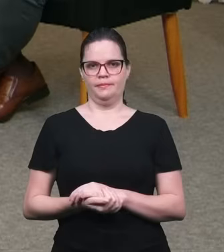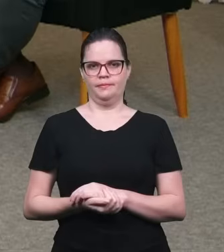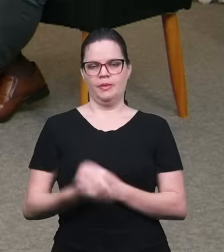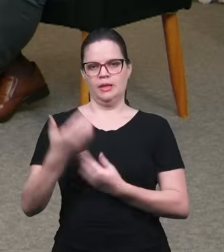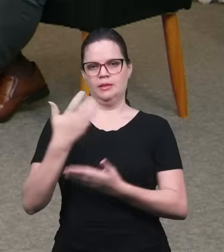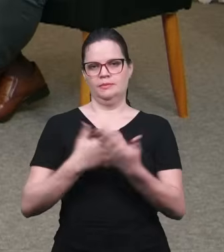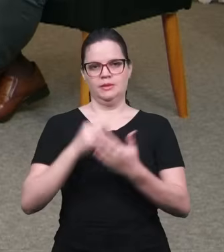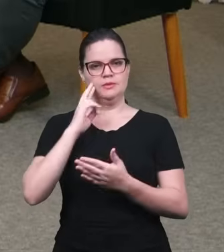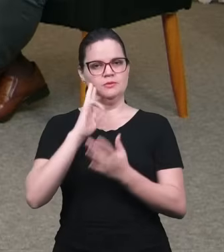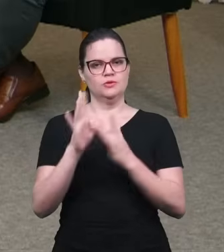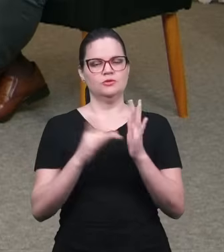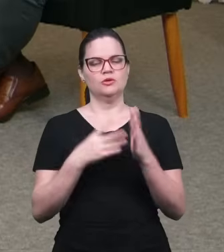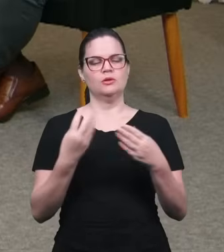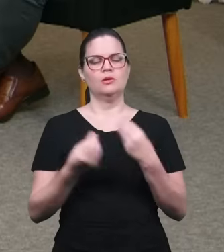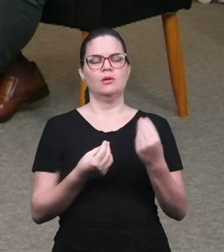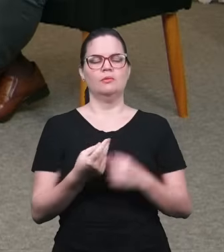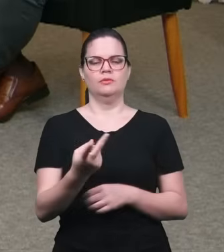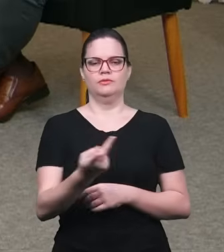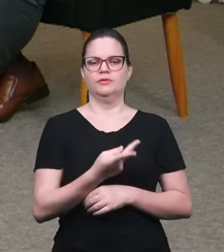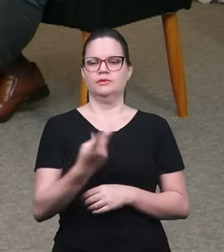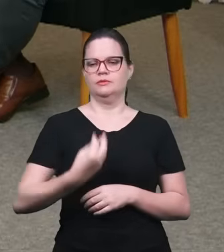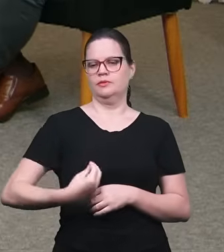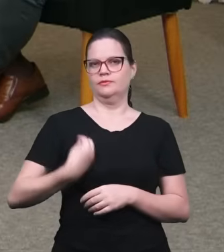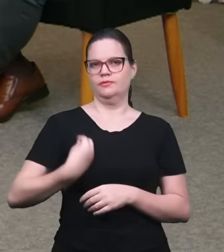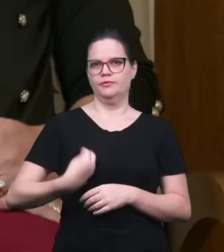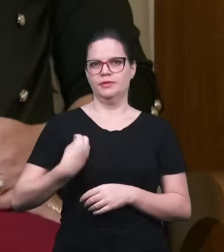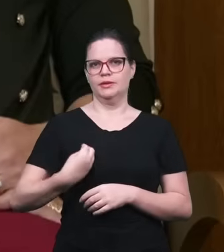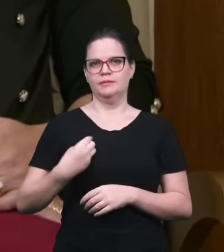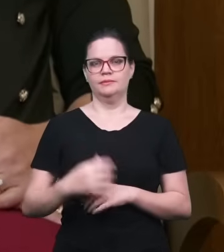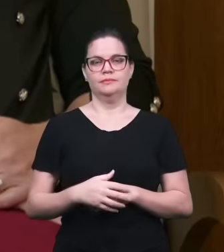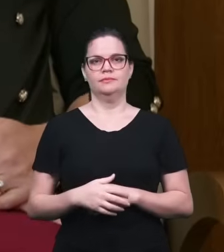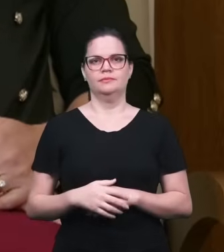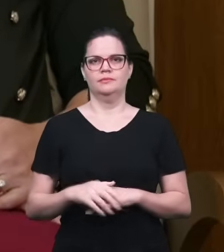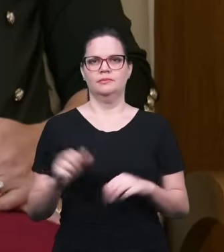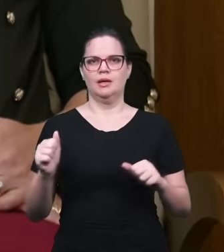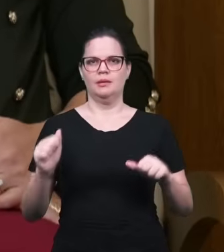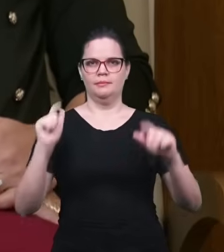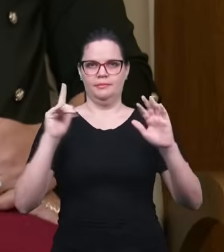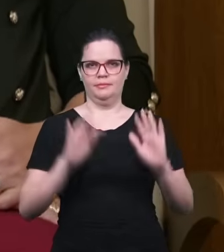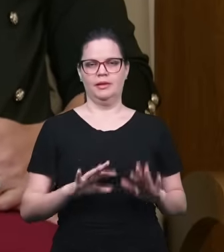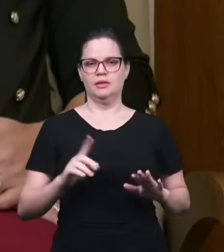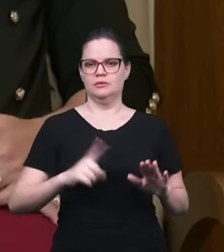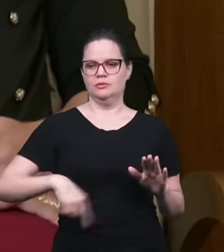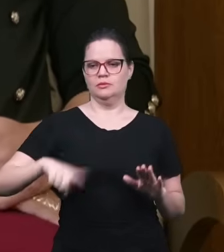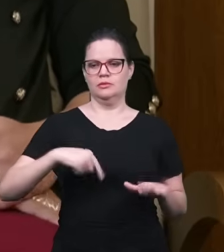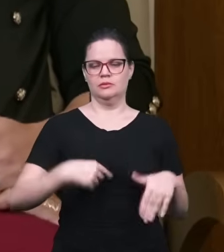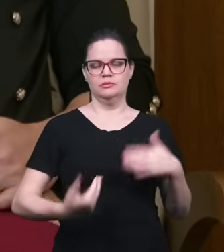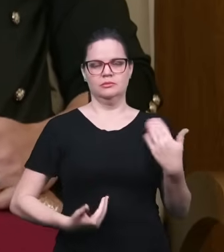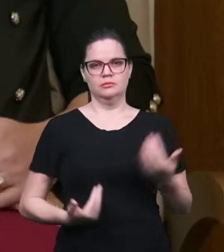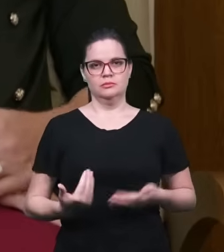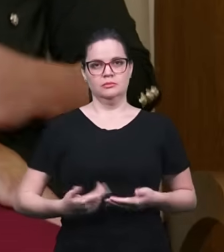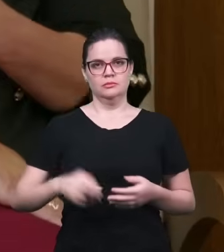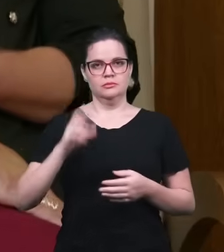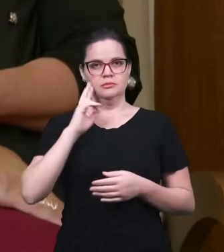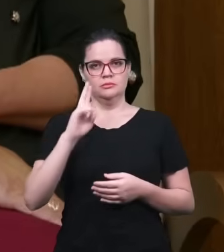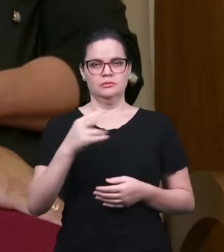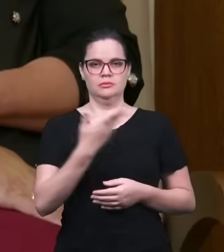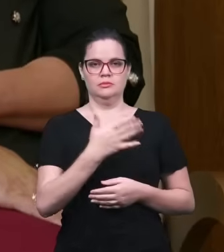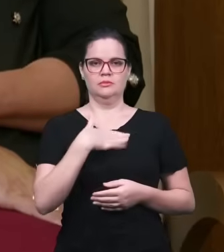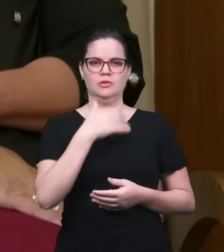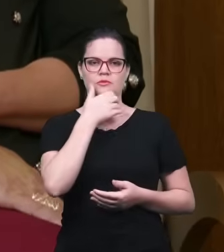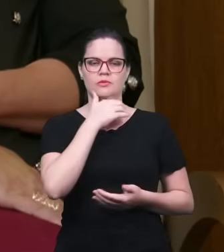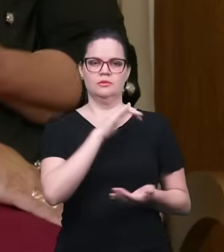Senhor Jesus? Como que é a vida de vocês, Gi? É uma bênção poder servir ao Senhor, ter o meu